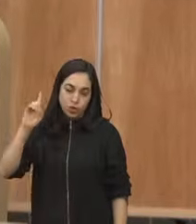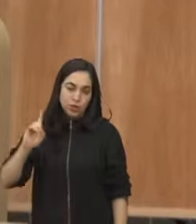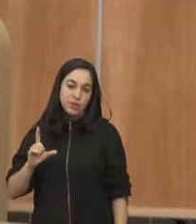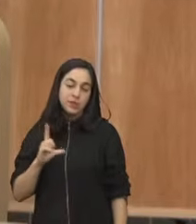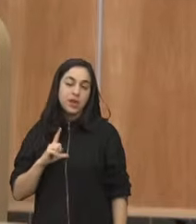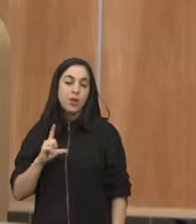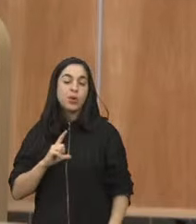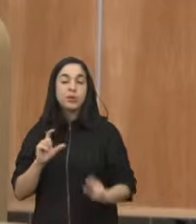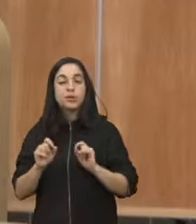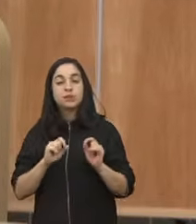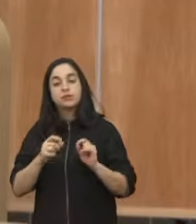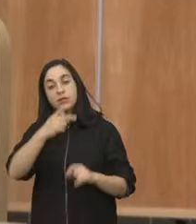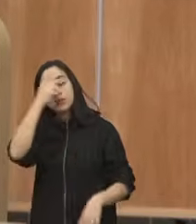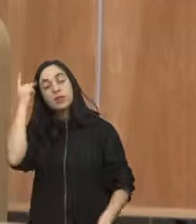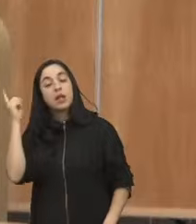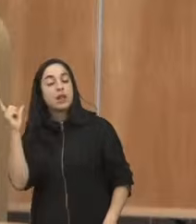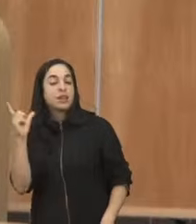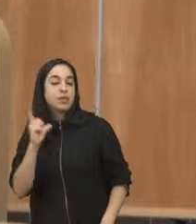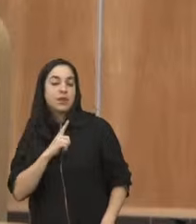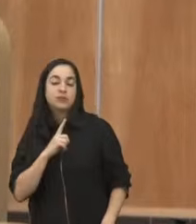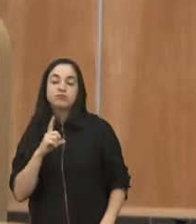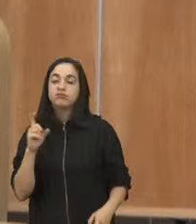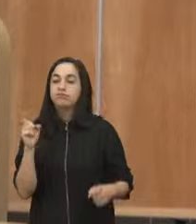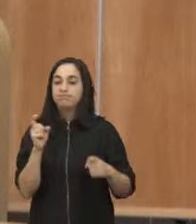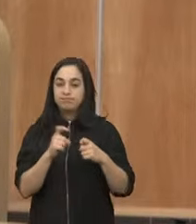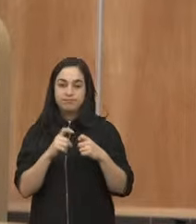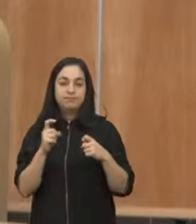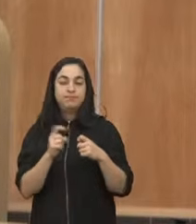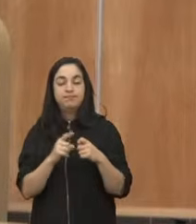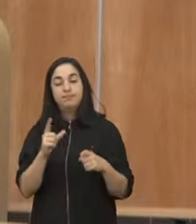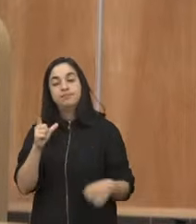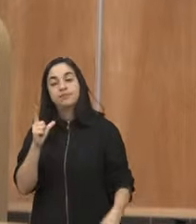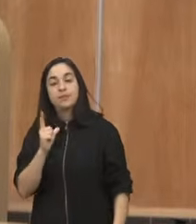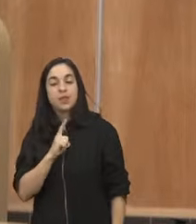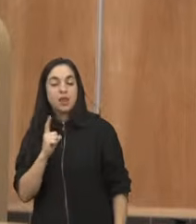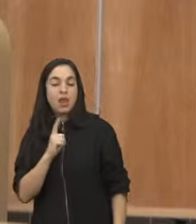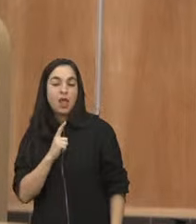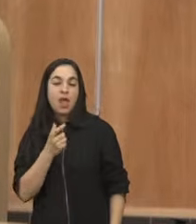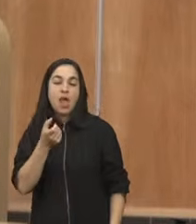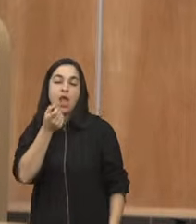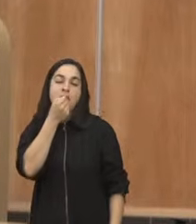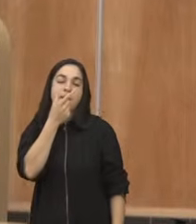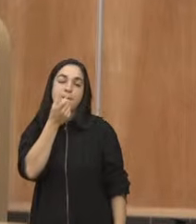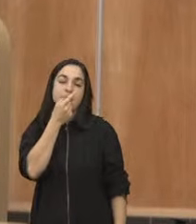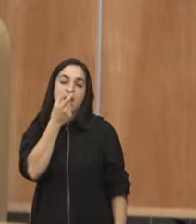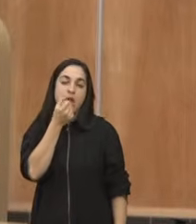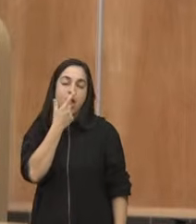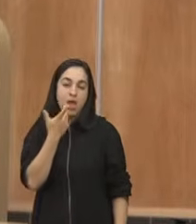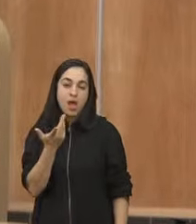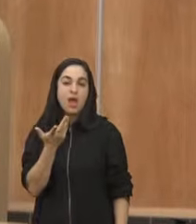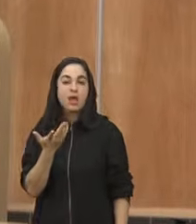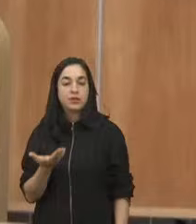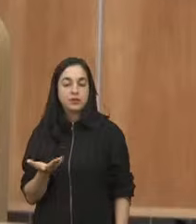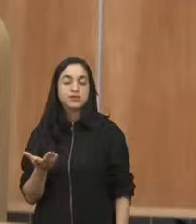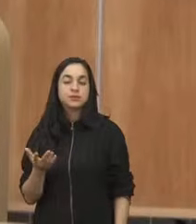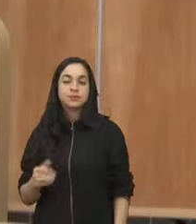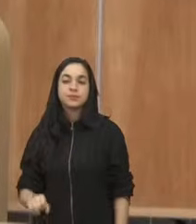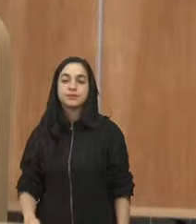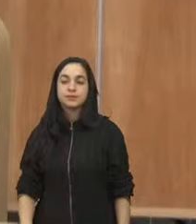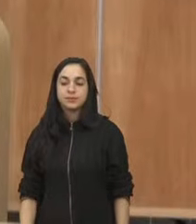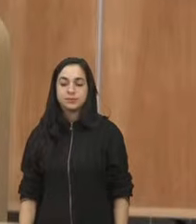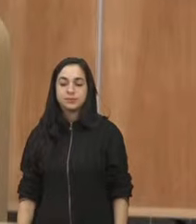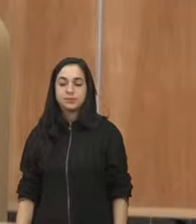que as pessoas tenham médicos para atender as pessoas, tenham remédio para atender suas